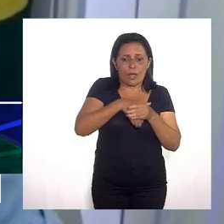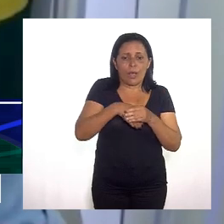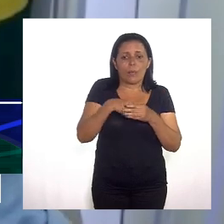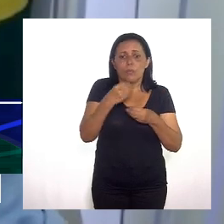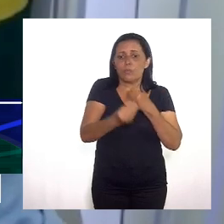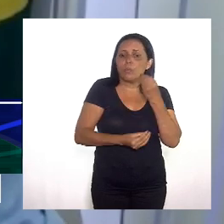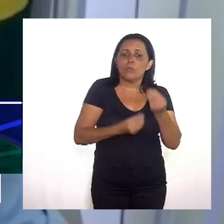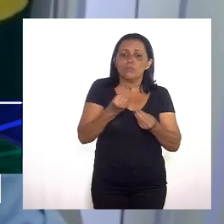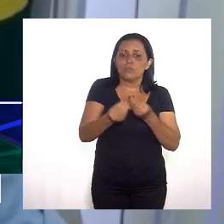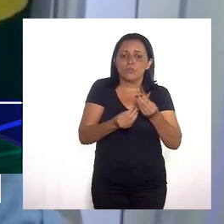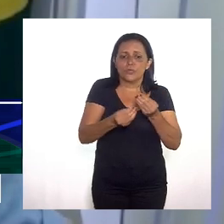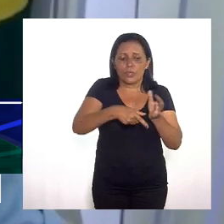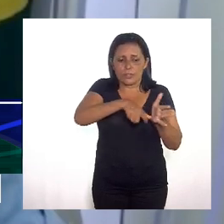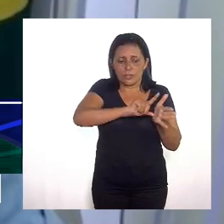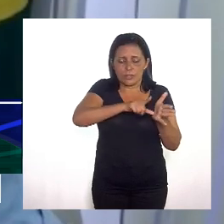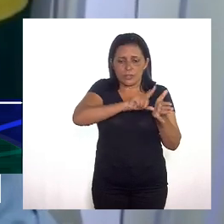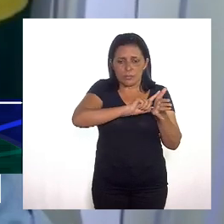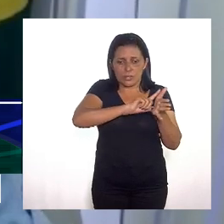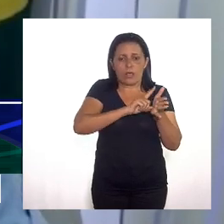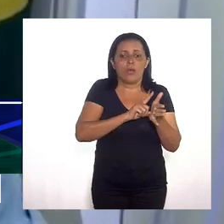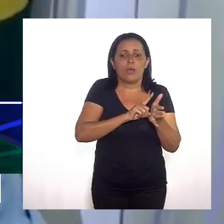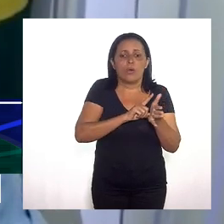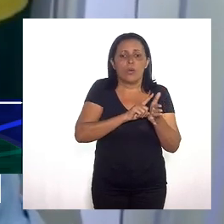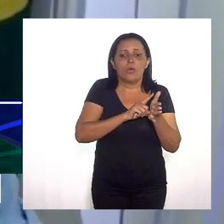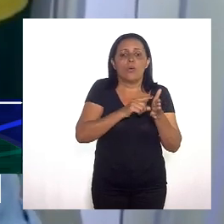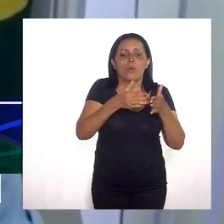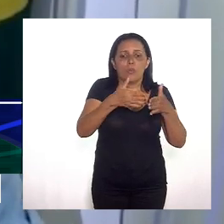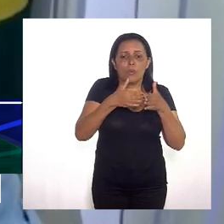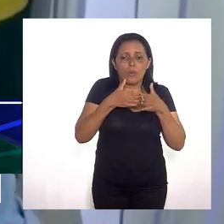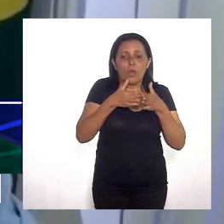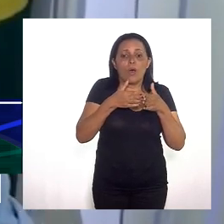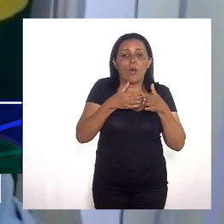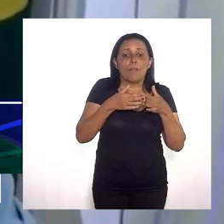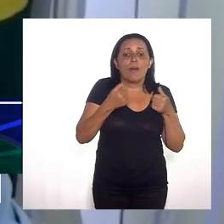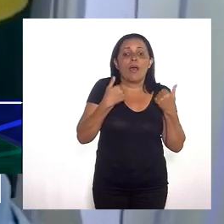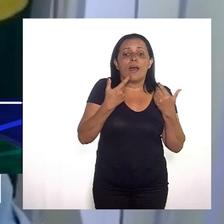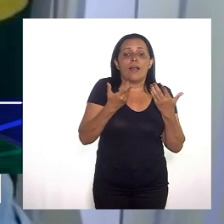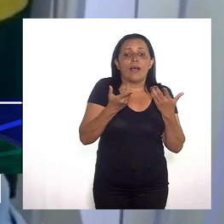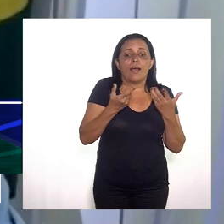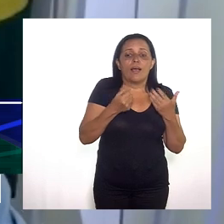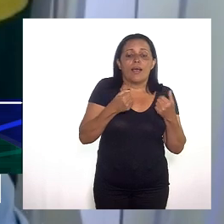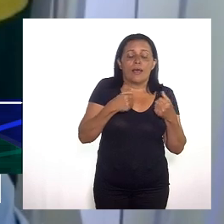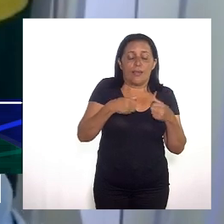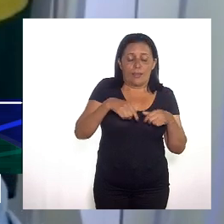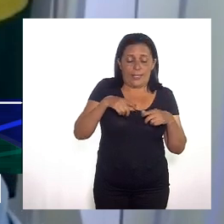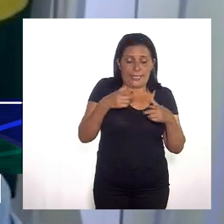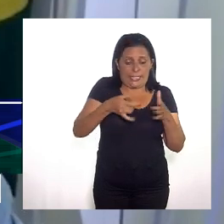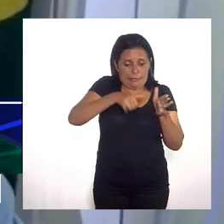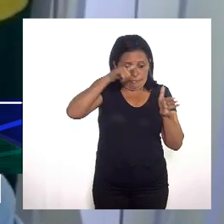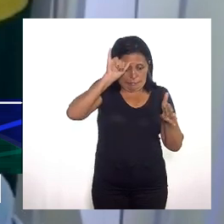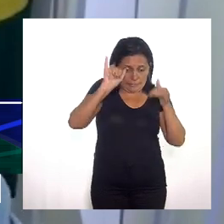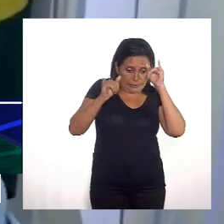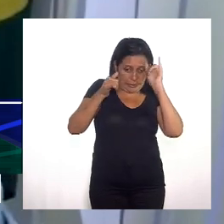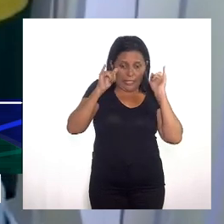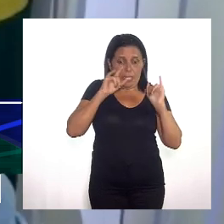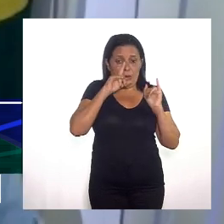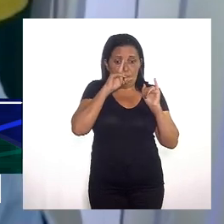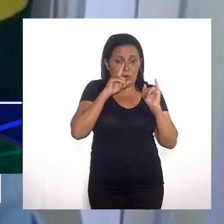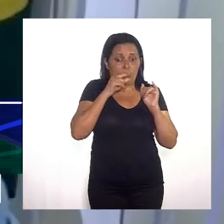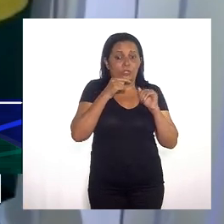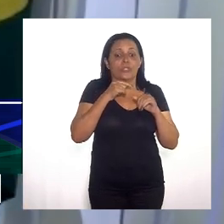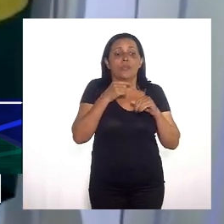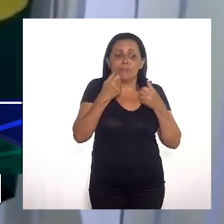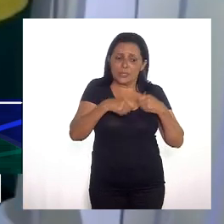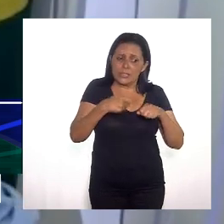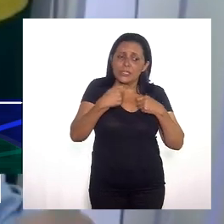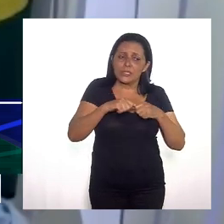dispositivo de antecipação do recesso como mecanismo para mitigar, para aplacar o risco, enquanto os profissionais da educação não são